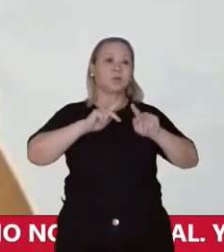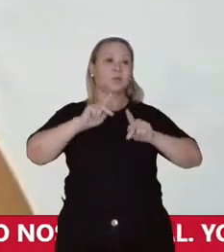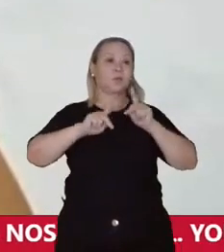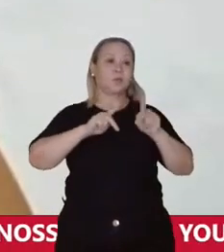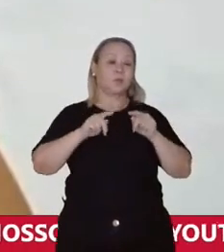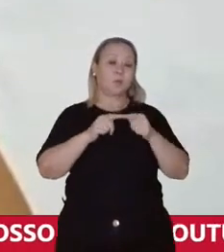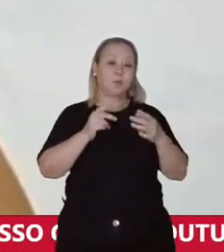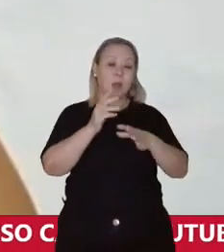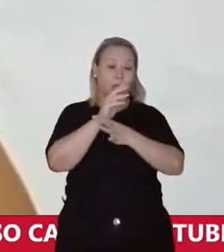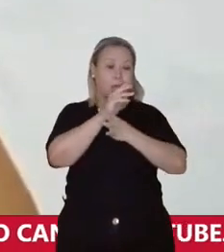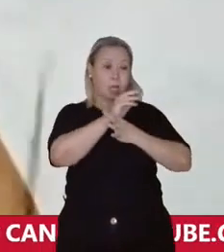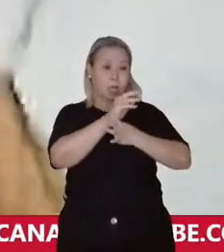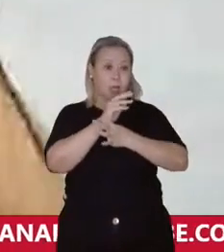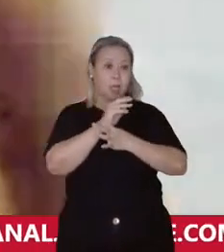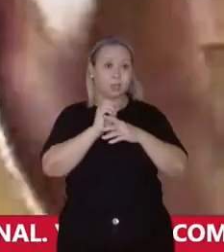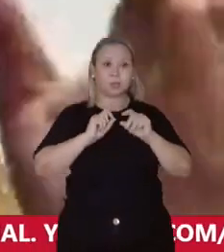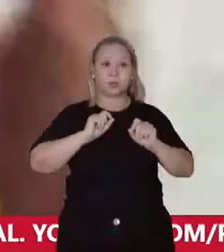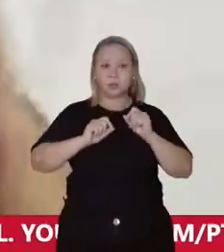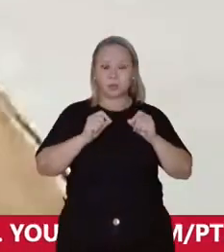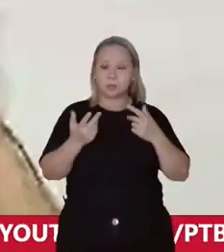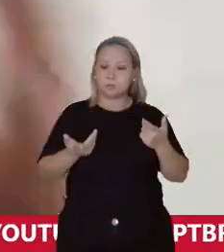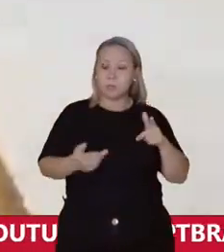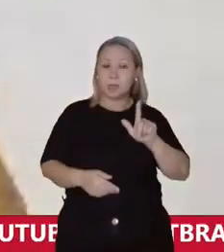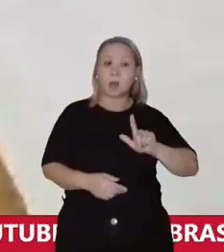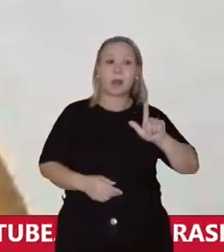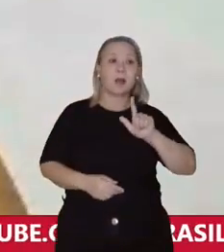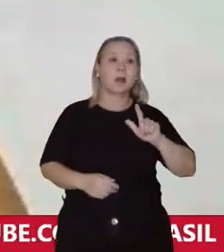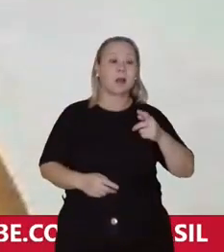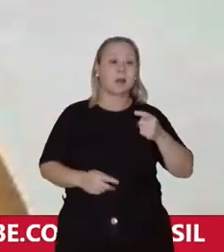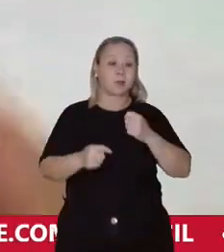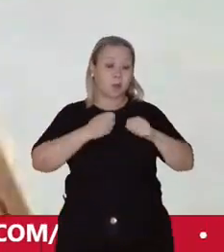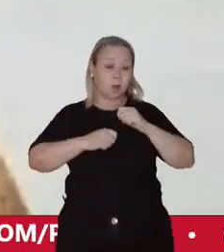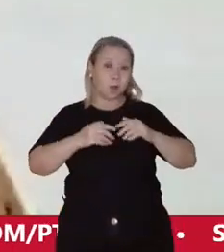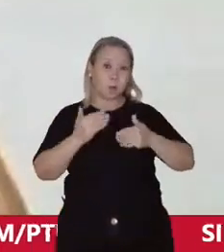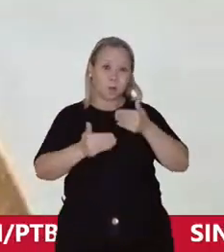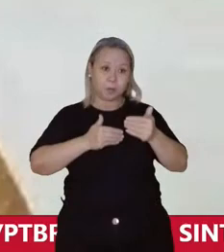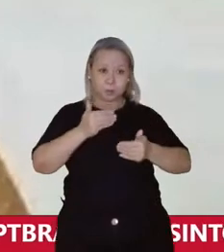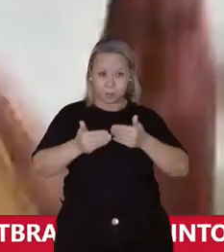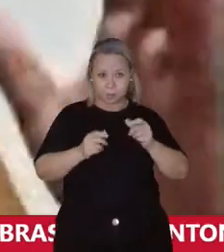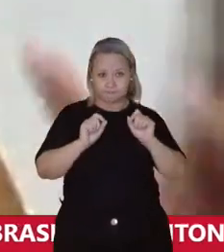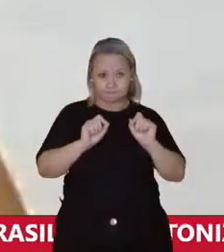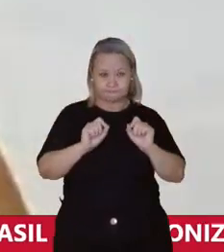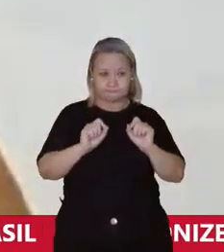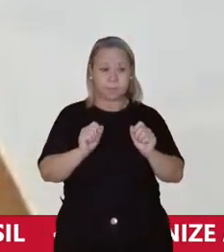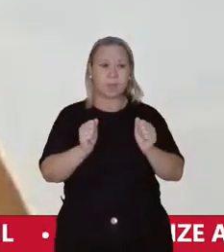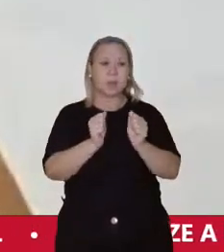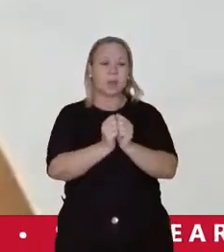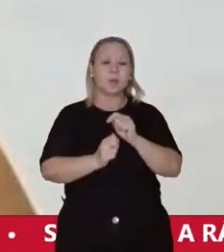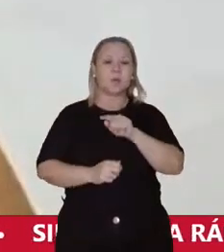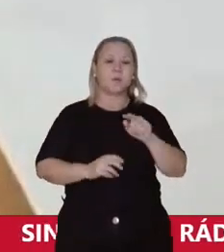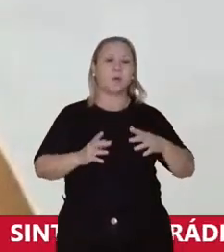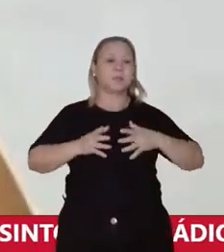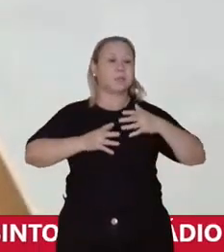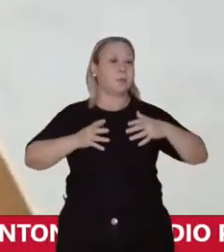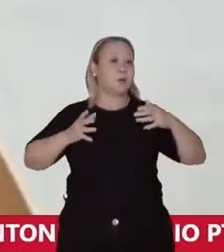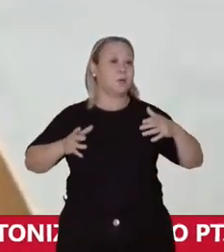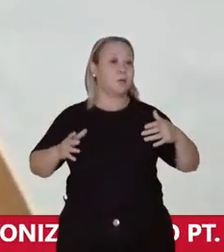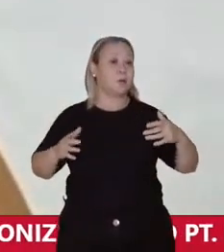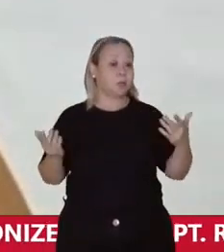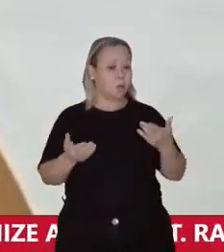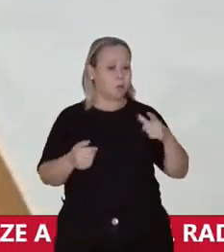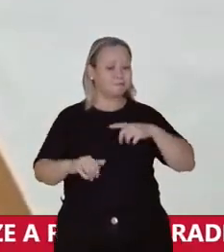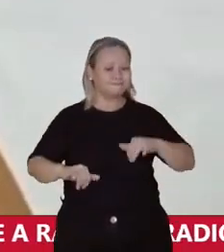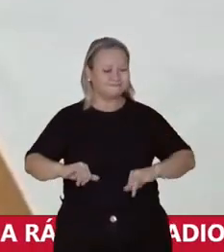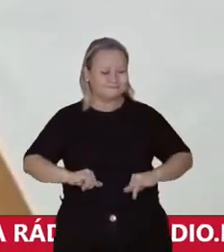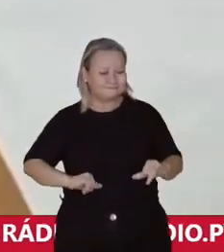mas garantindo que a lógica da economia e do desenvolvimento inclua essa maioria que hoje tem